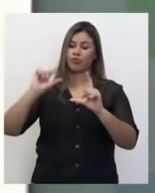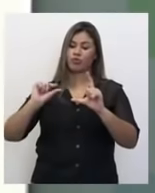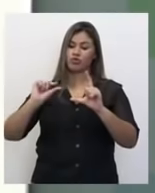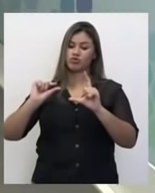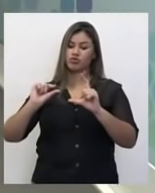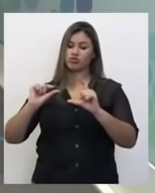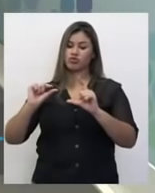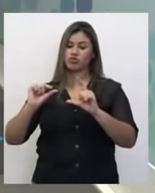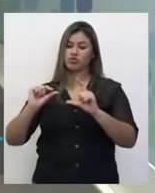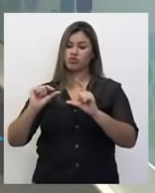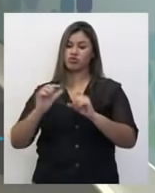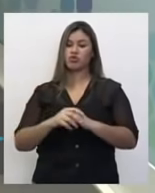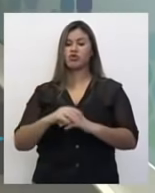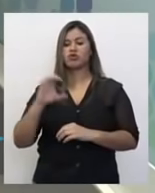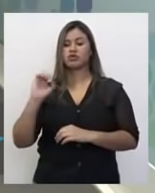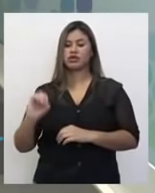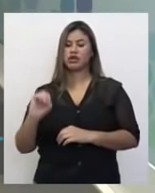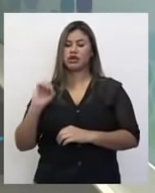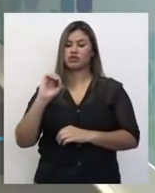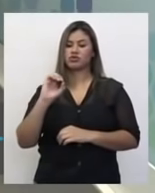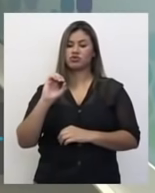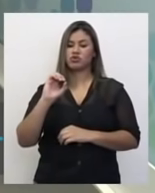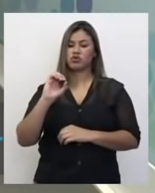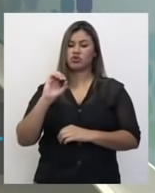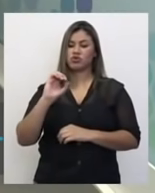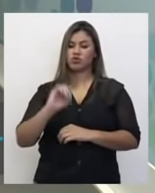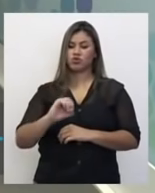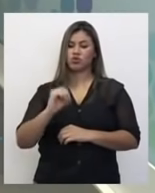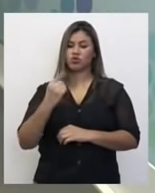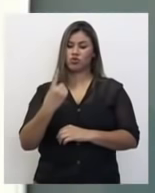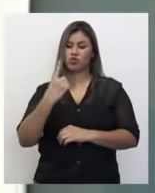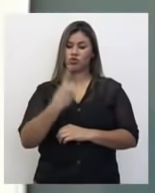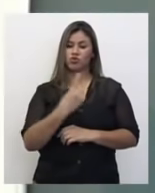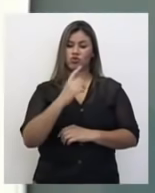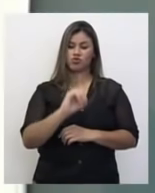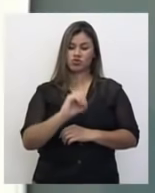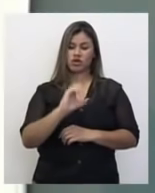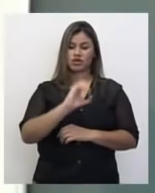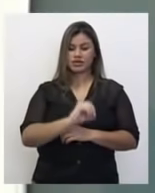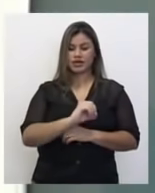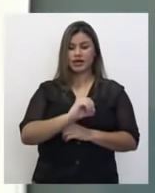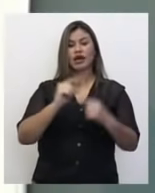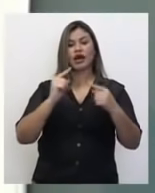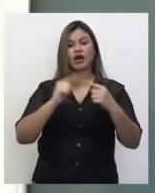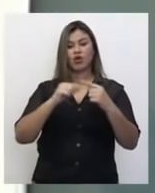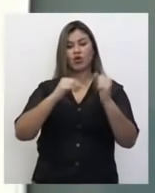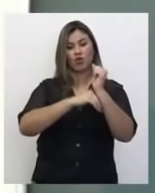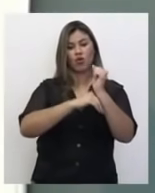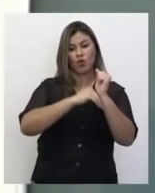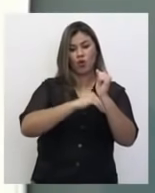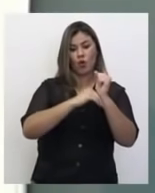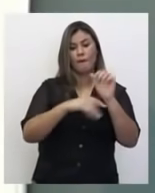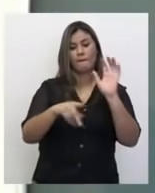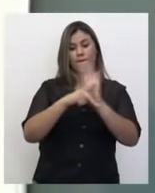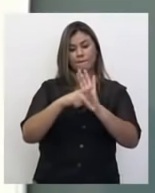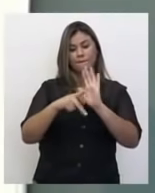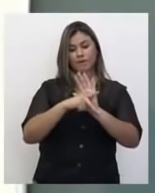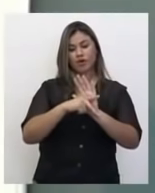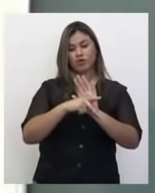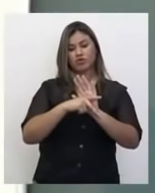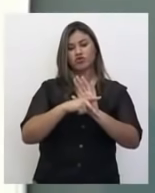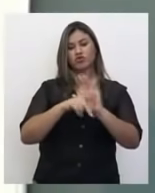é 0 1 0, eu vou colocar o código de letra minúscula, que é